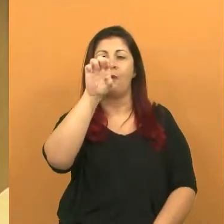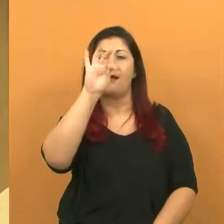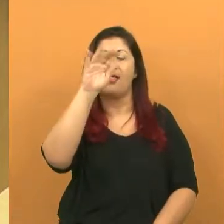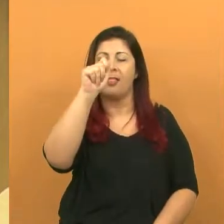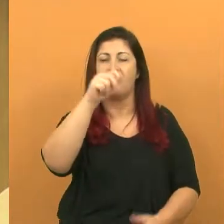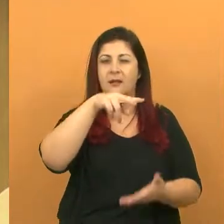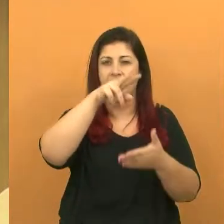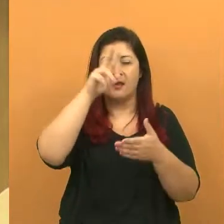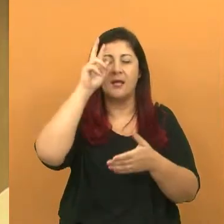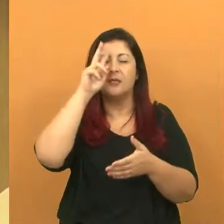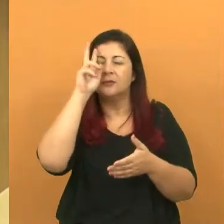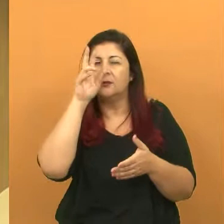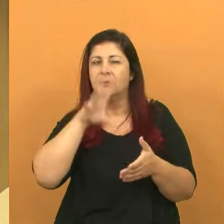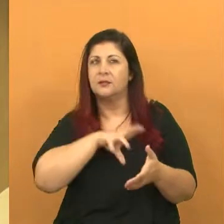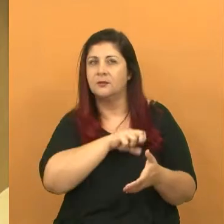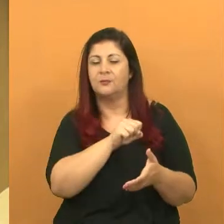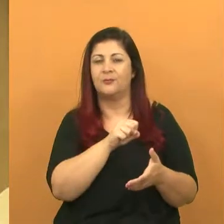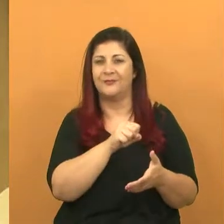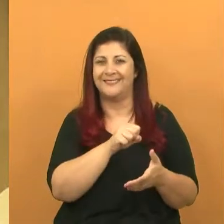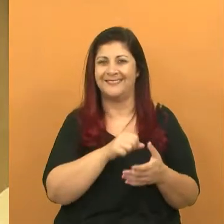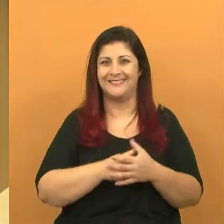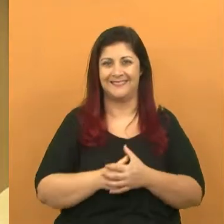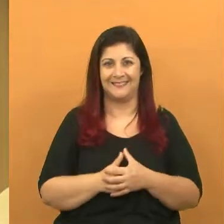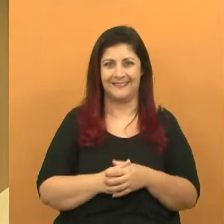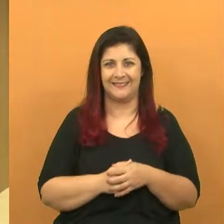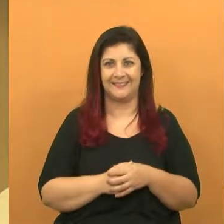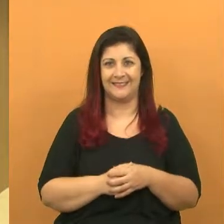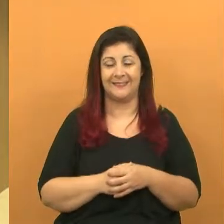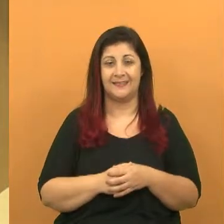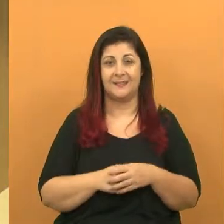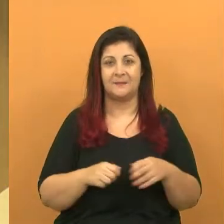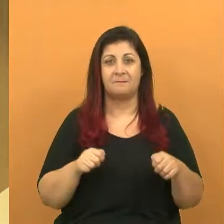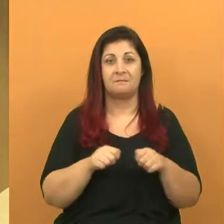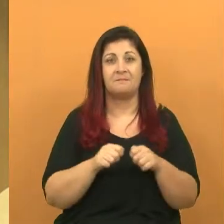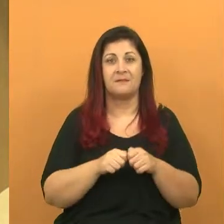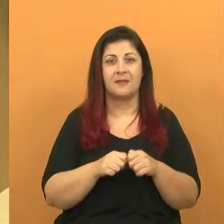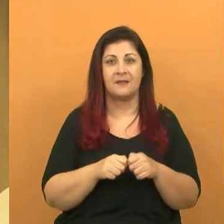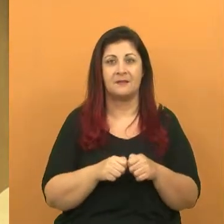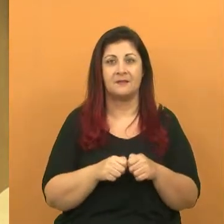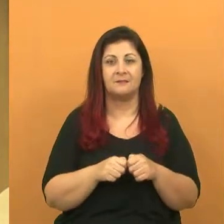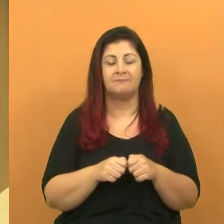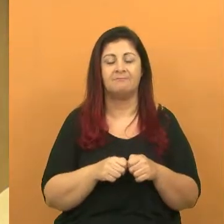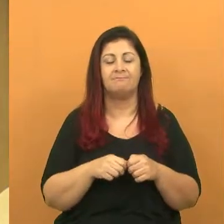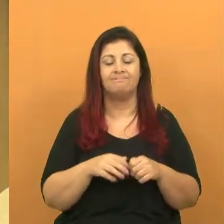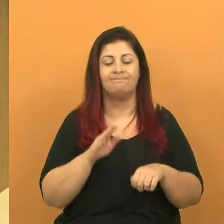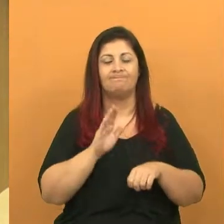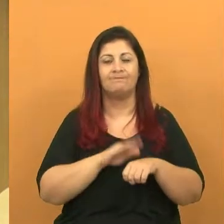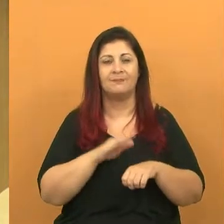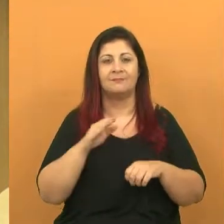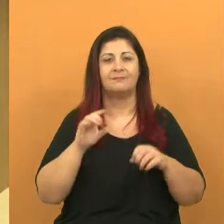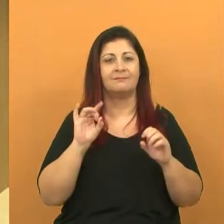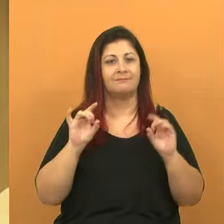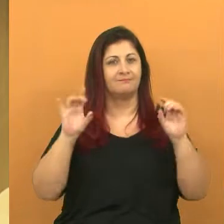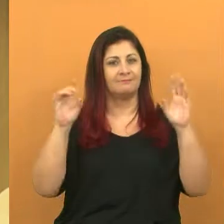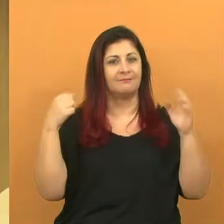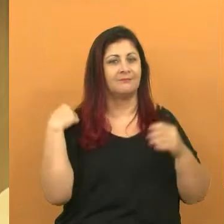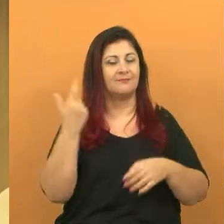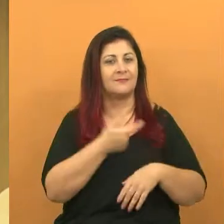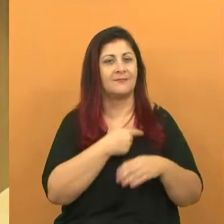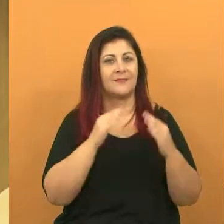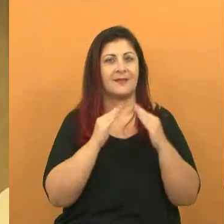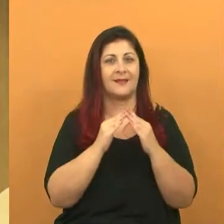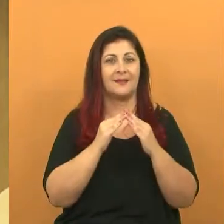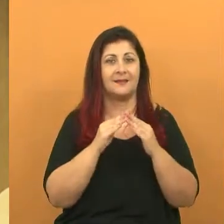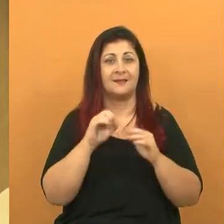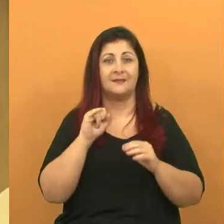amantes e valorizar mais o nosso habitat. E não dá para viver bem sem a gente não